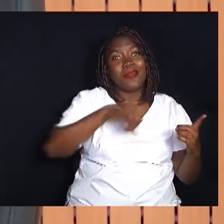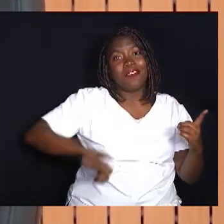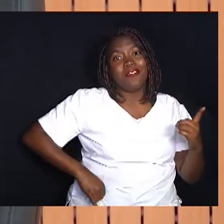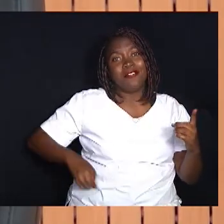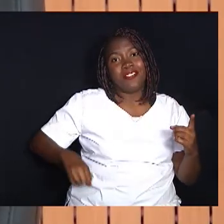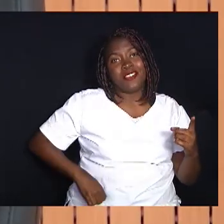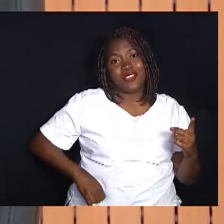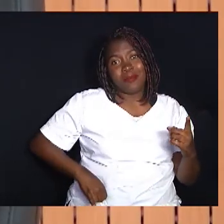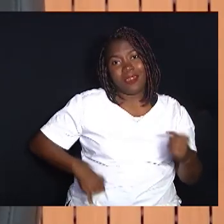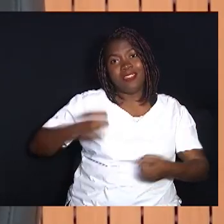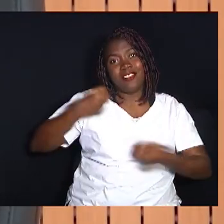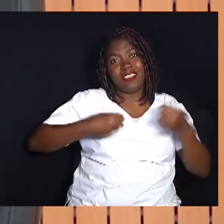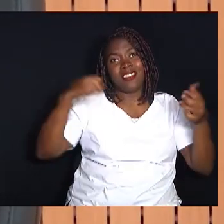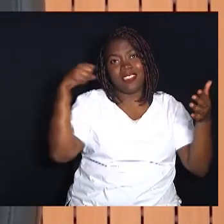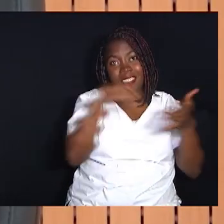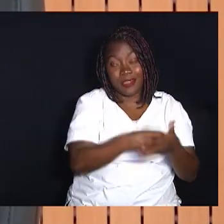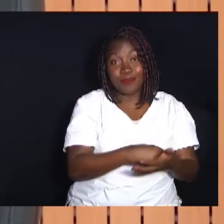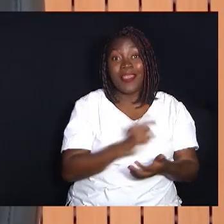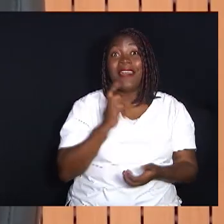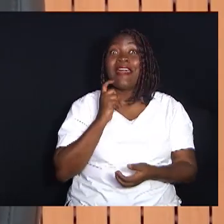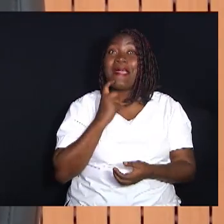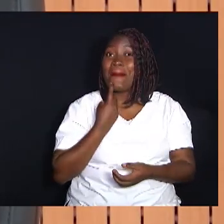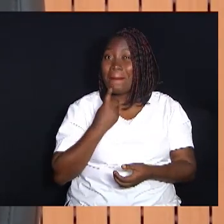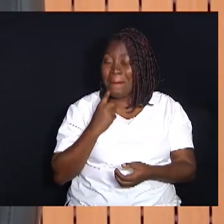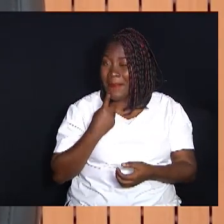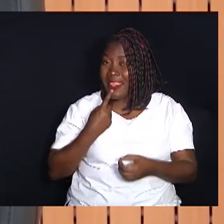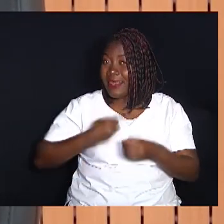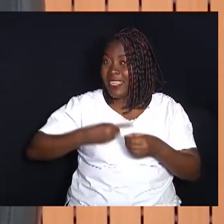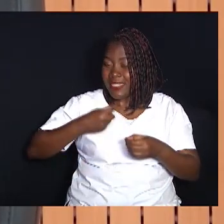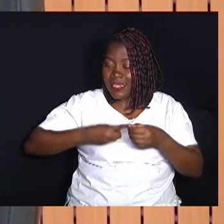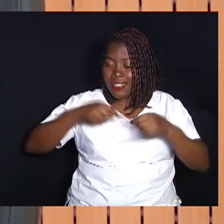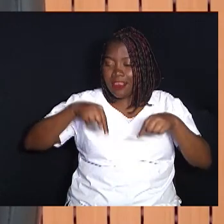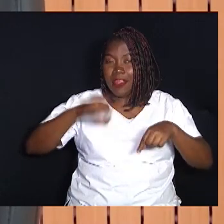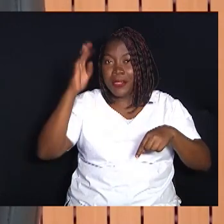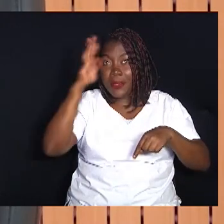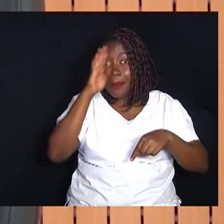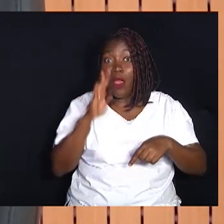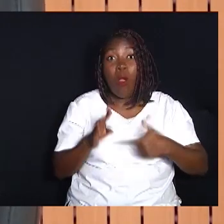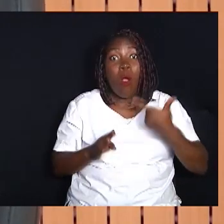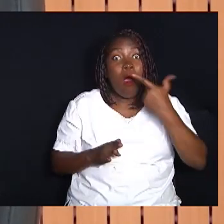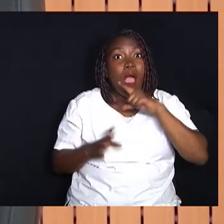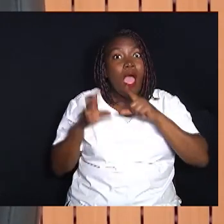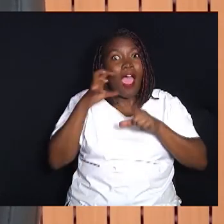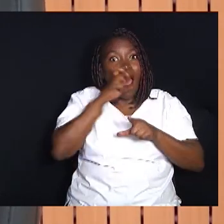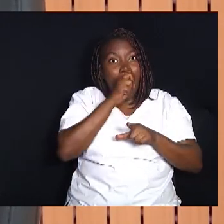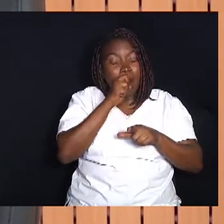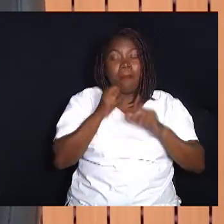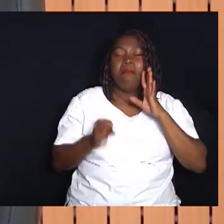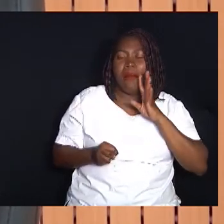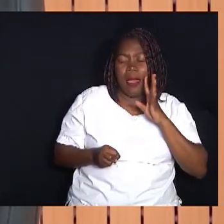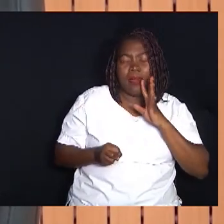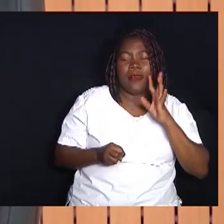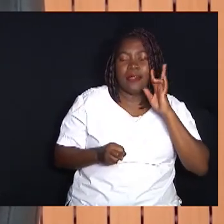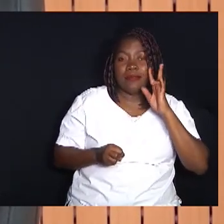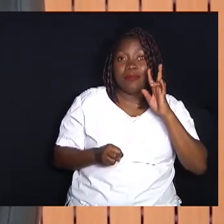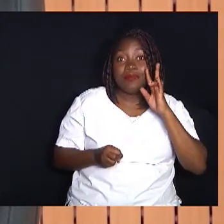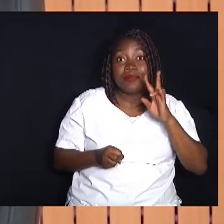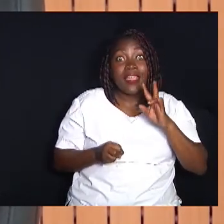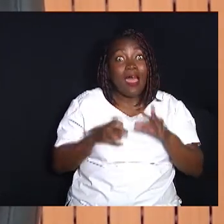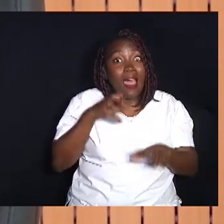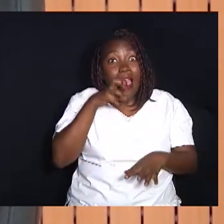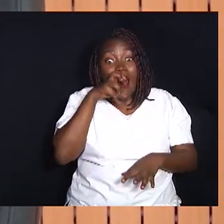uma das cidades no Brasil que consegue ter mais rapidamente, né? Isso é uma coisa bacana de olharmos, né? Esses